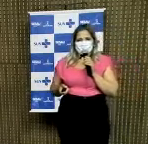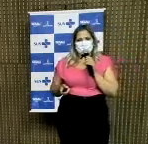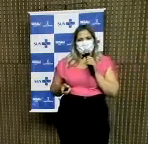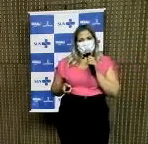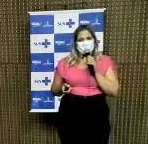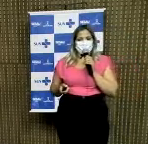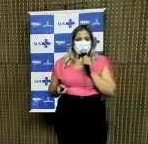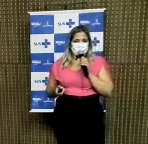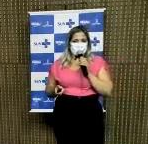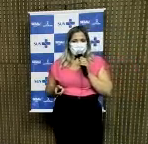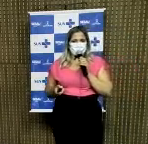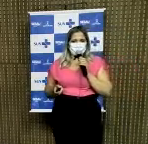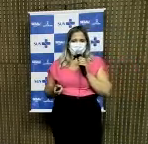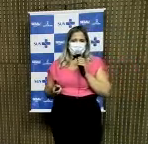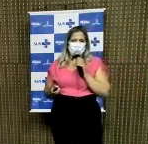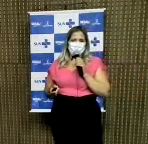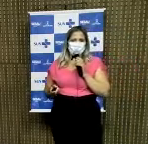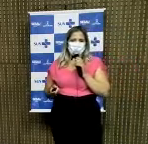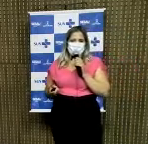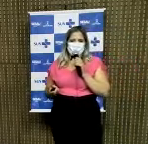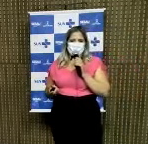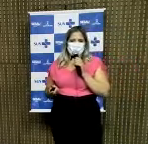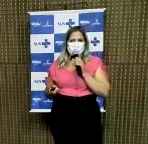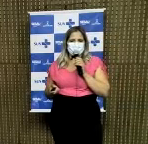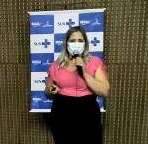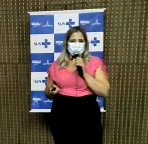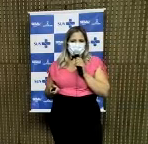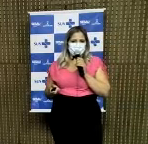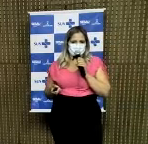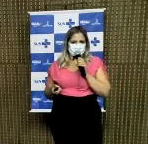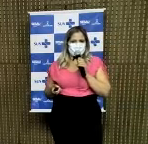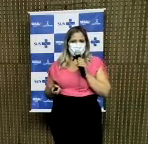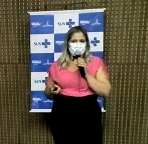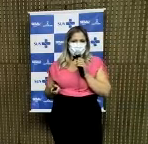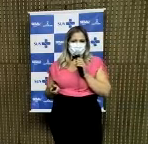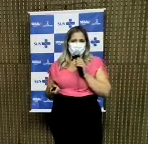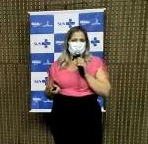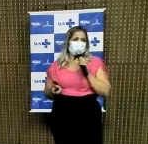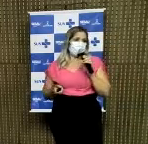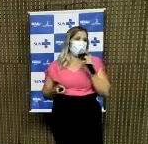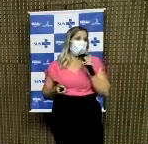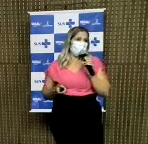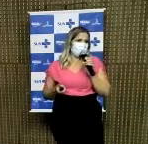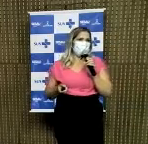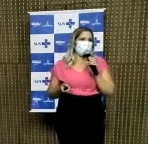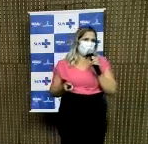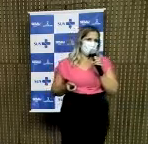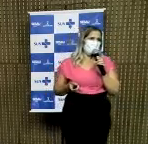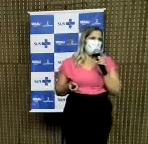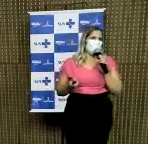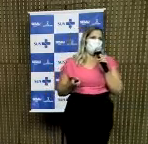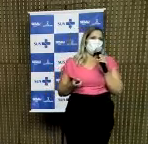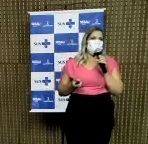Aí tem as reuniões de educação permanente, na verdade, a gente colocou 6 aqui em 2021, mas as reuniões de educação permanente são constantes na